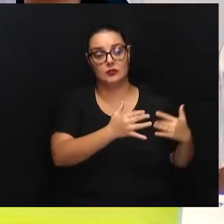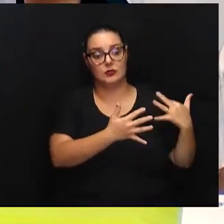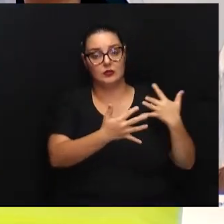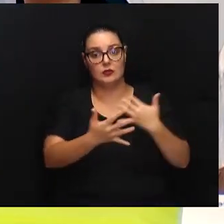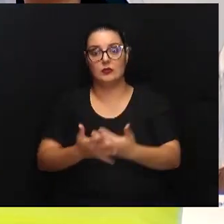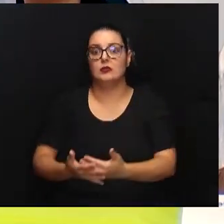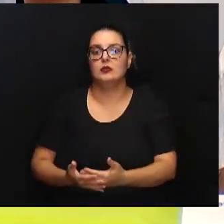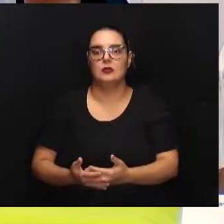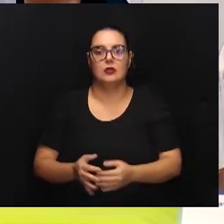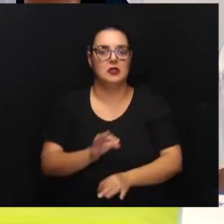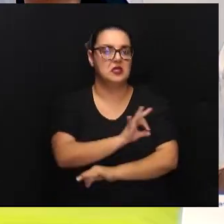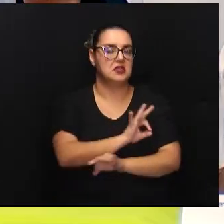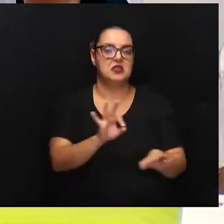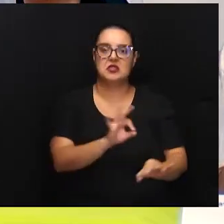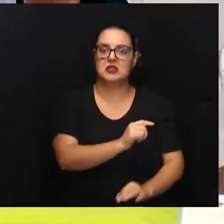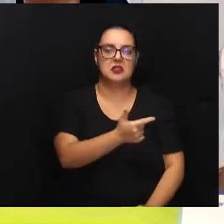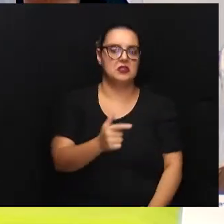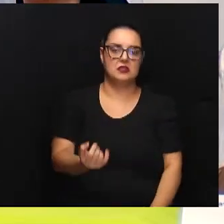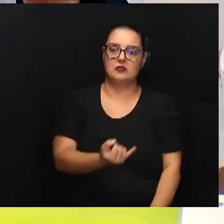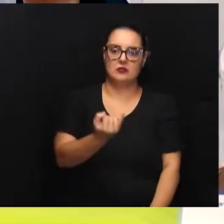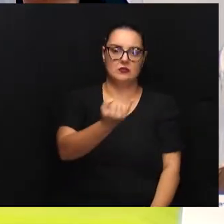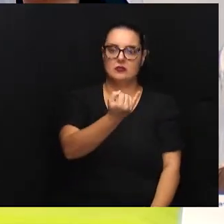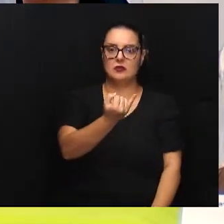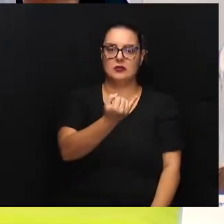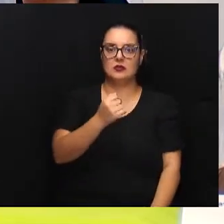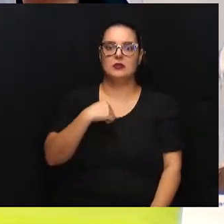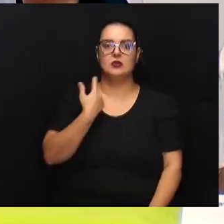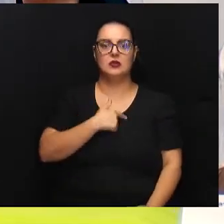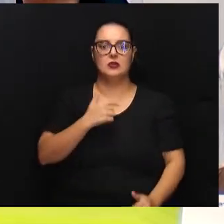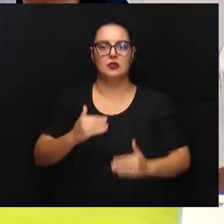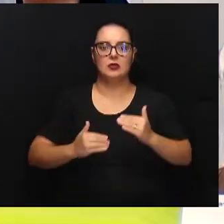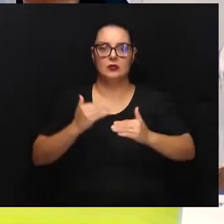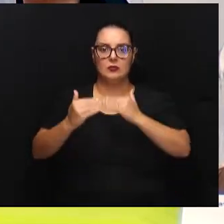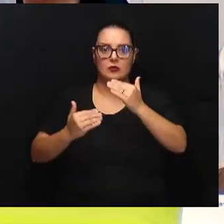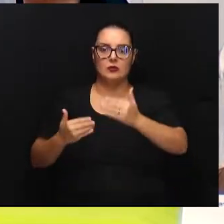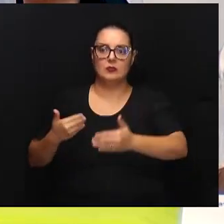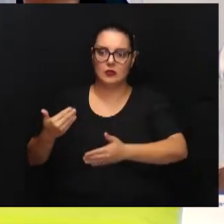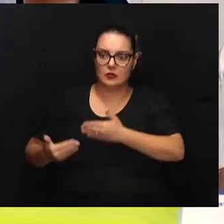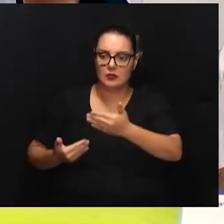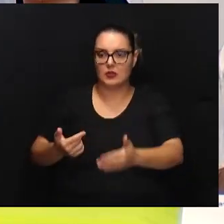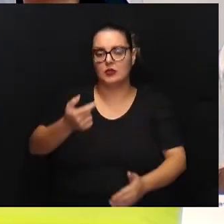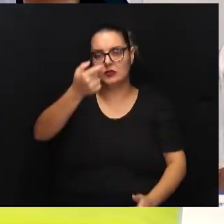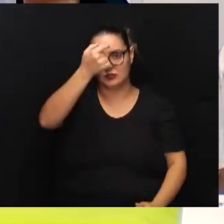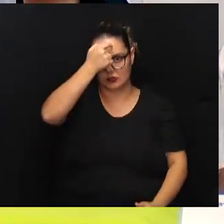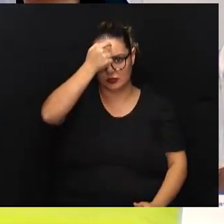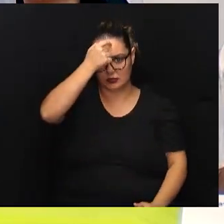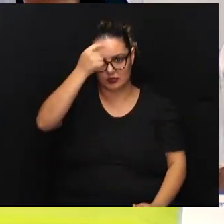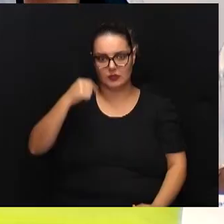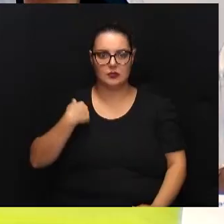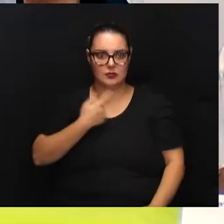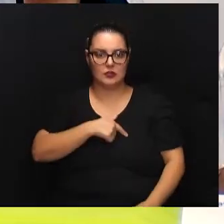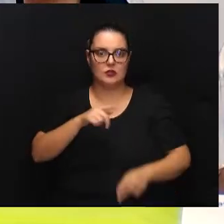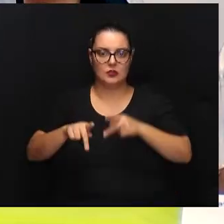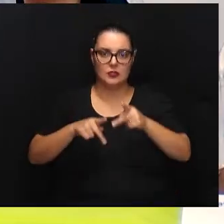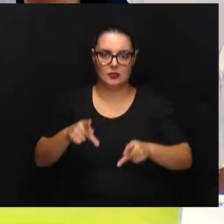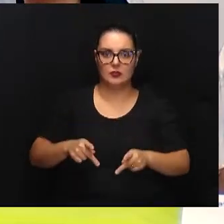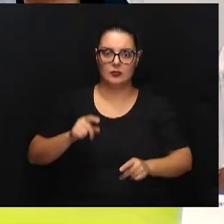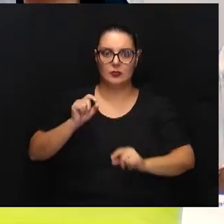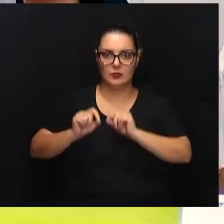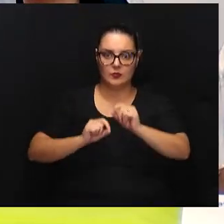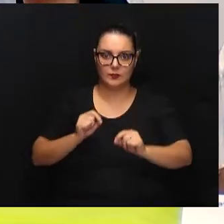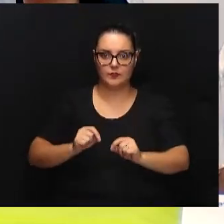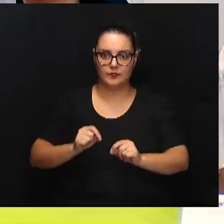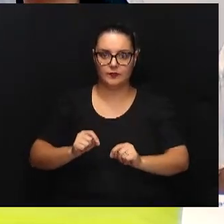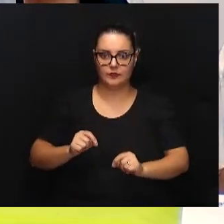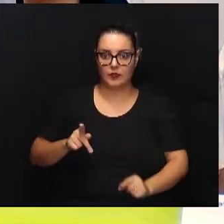mesmo a gente construindo um processo de conscientização na nossa população de que os preservativos internos e externos